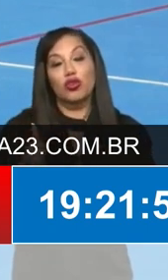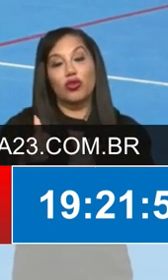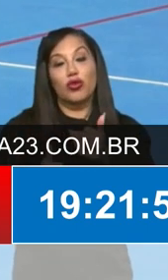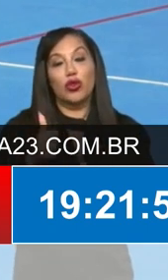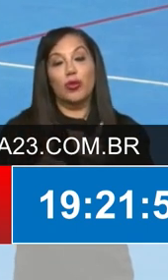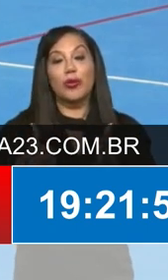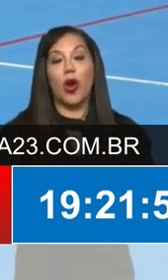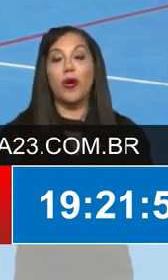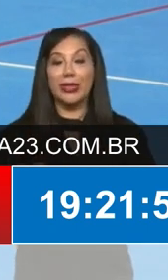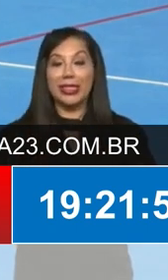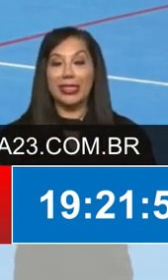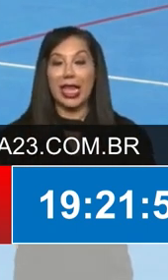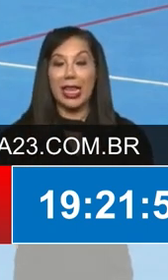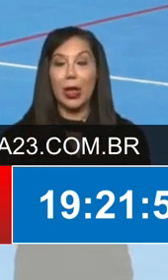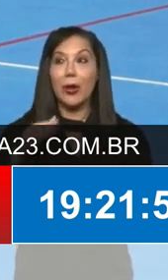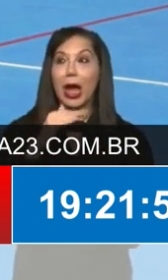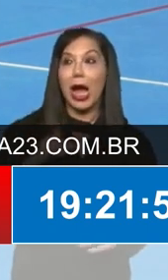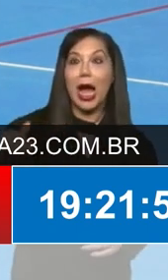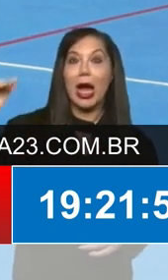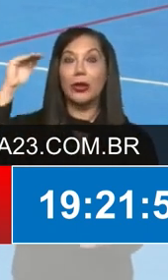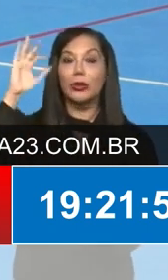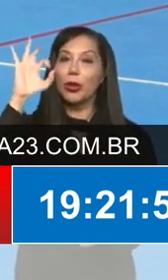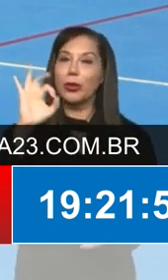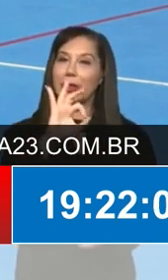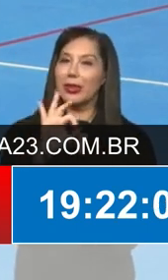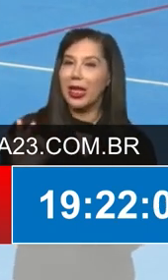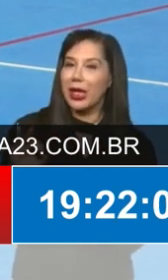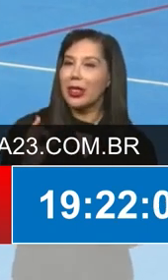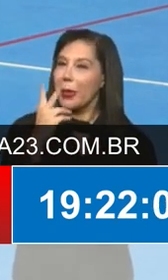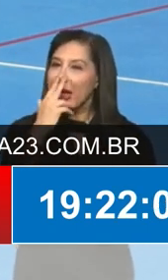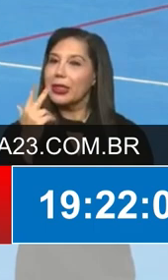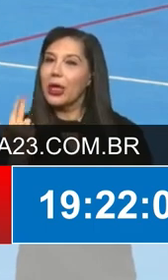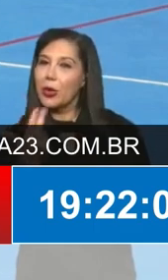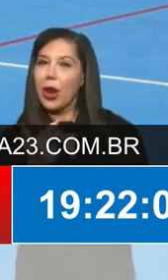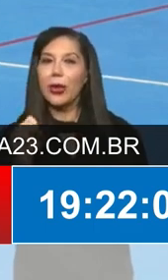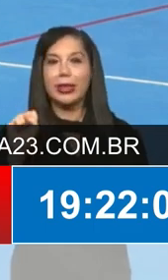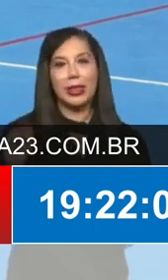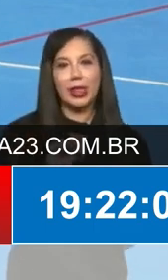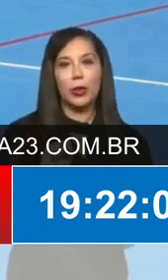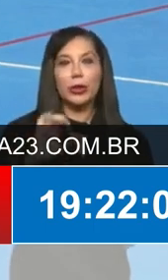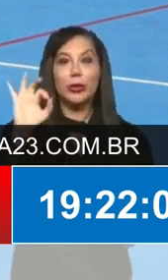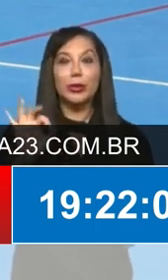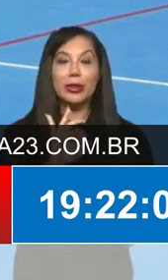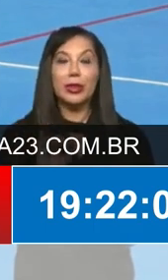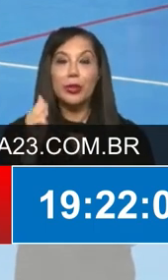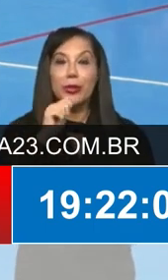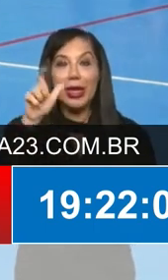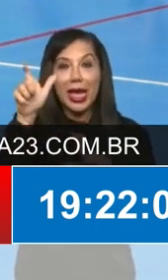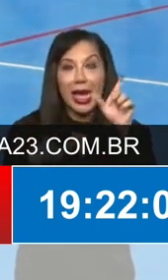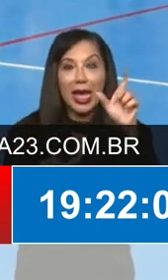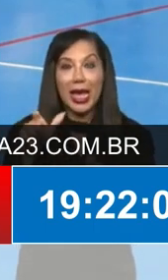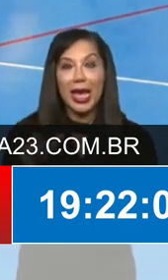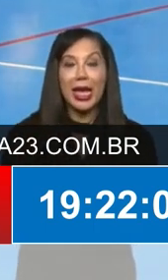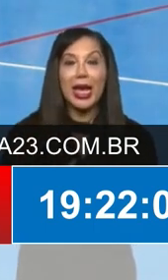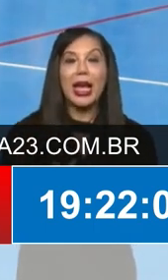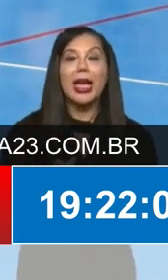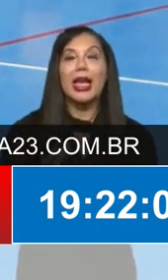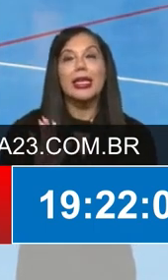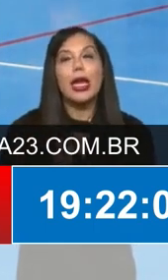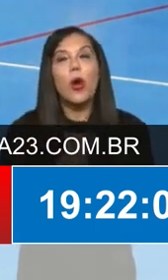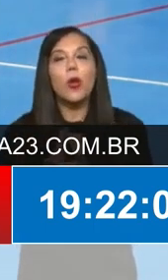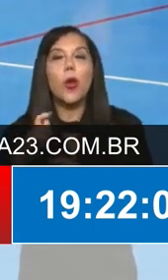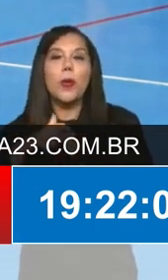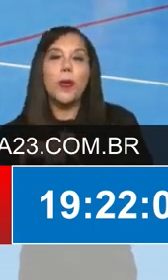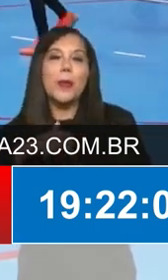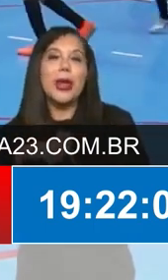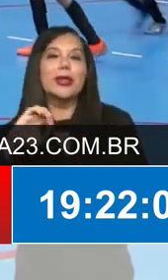adultas, essa porcentagem não é muito diferente. 88% das jogadoras, em algum momento, já